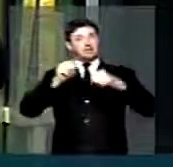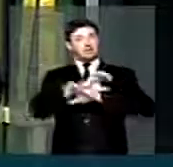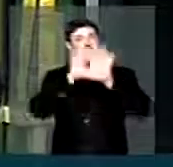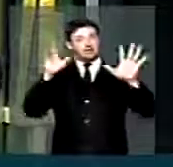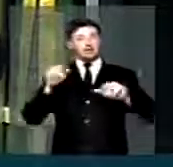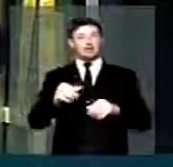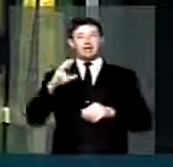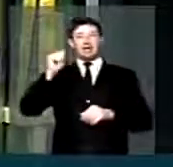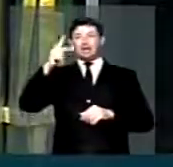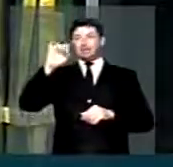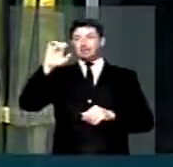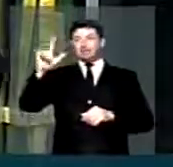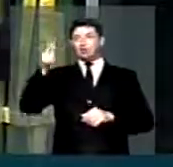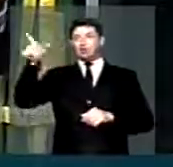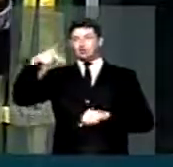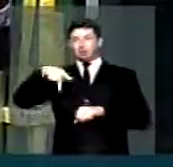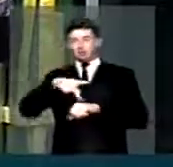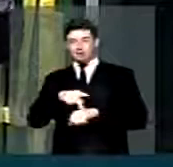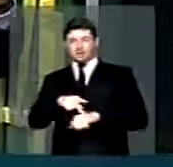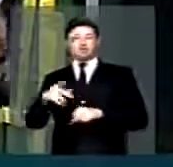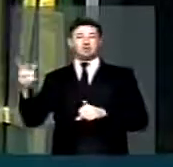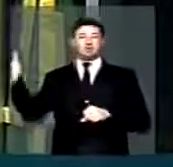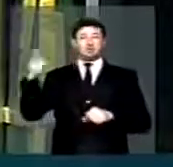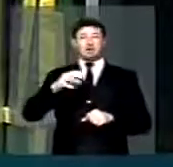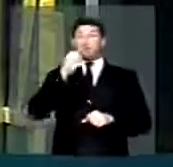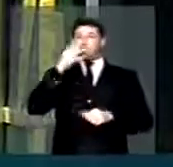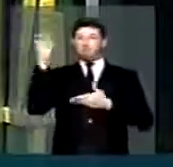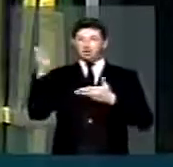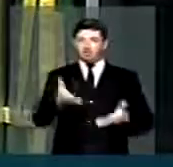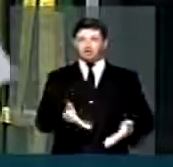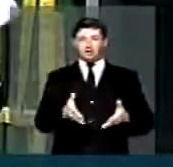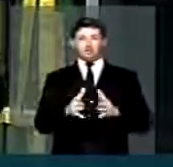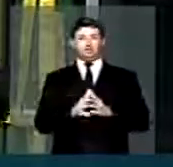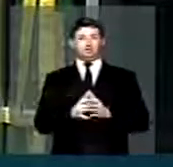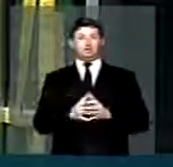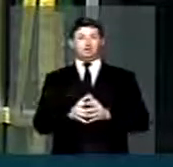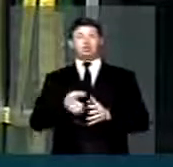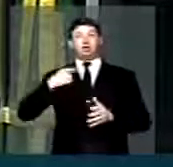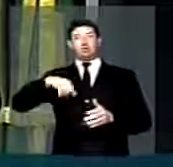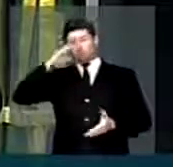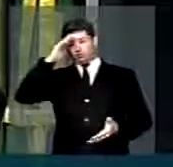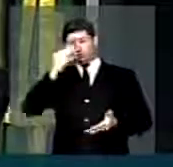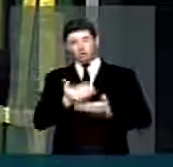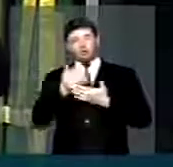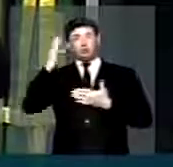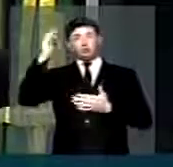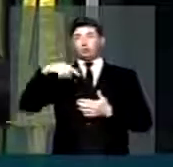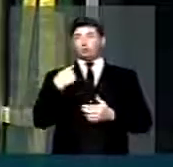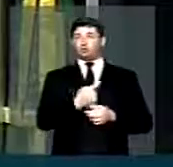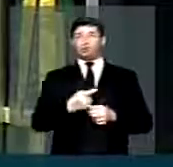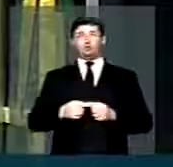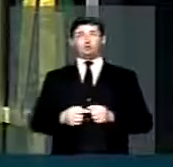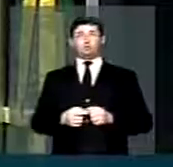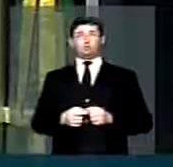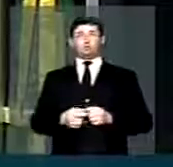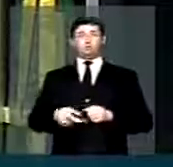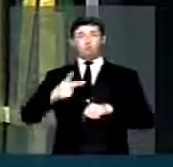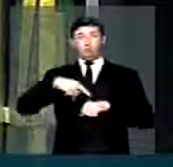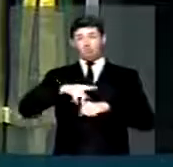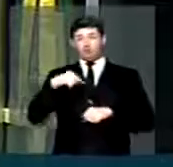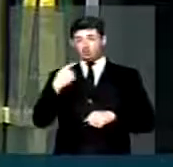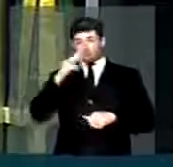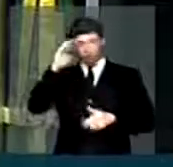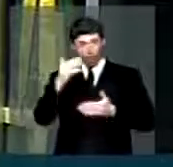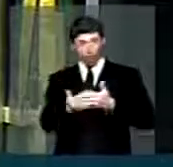O capital internacional, o capital estrangeiro é bem-vindo, porque nós confiamos no nosso futuro. Um país que não se confia, fica com